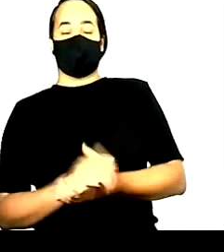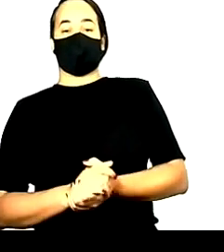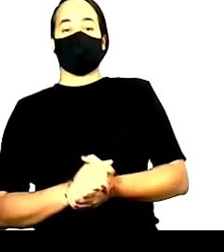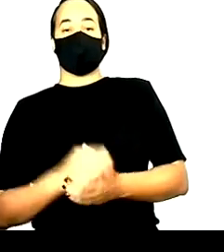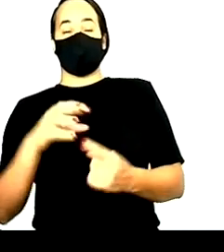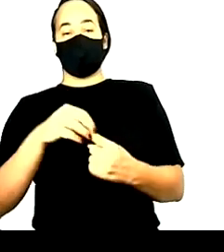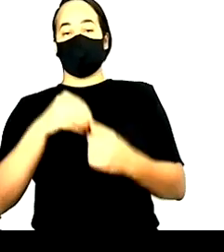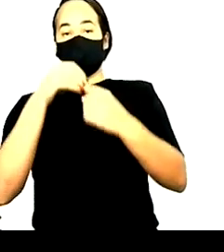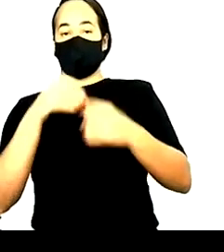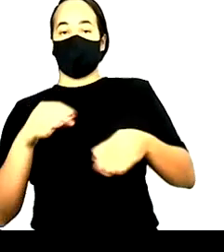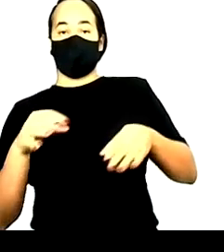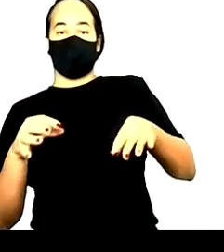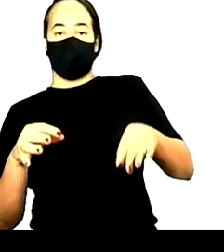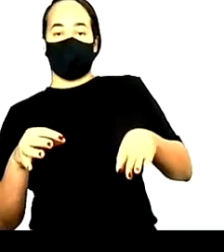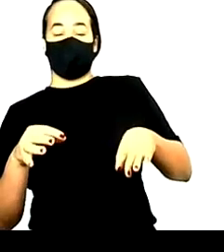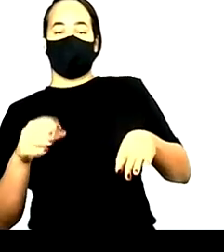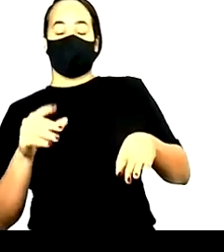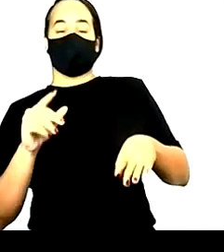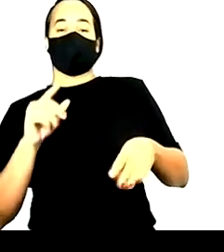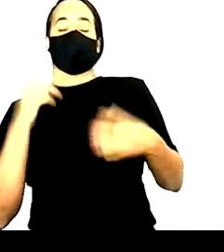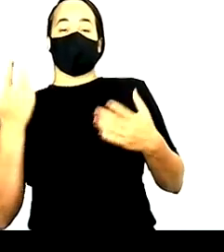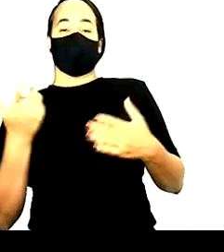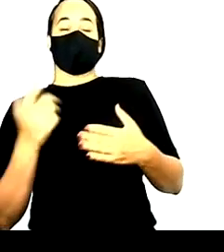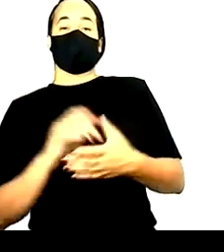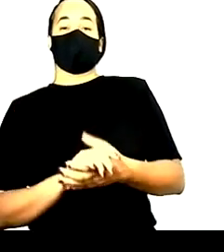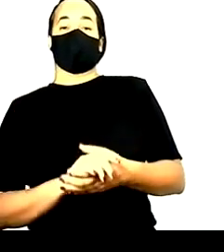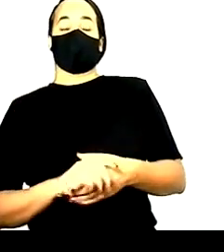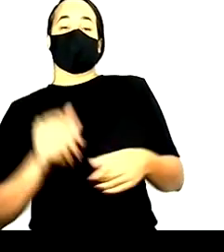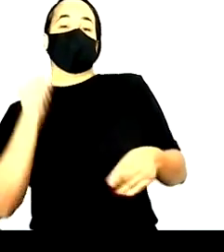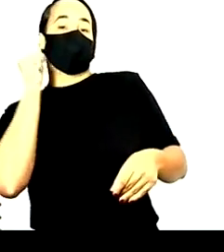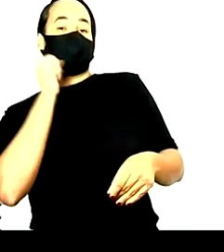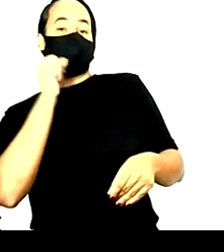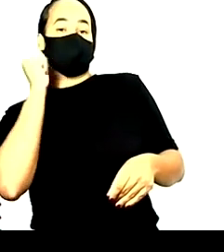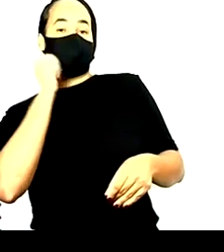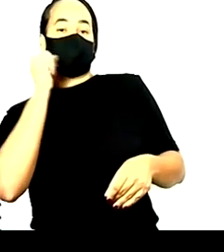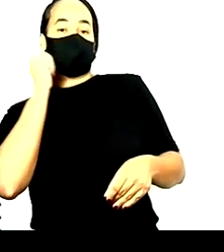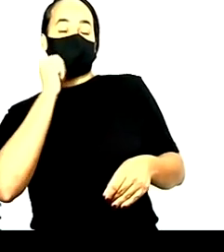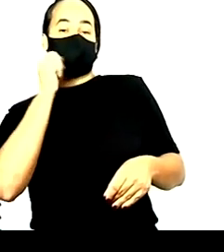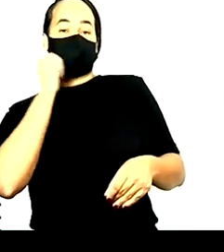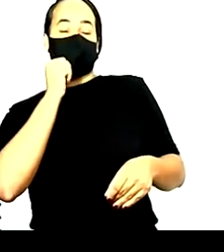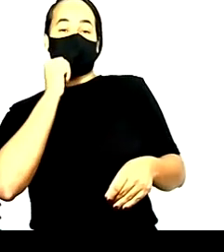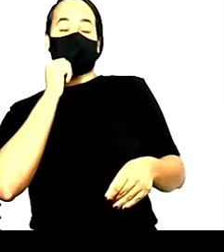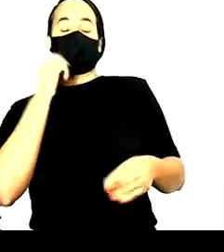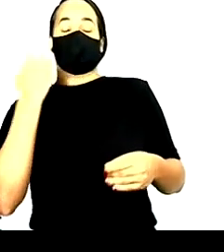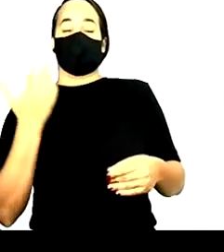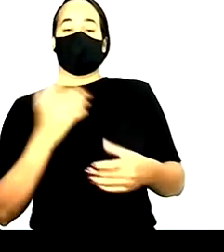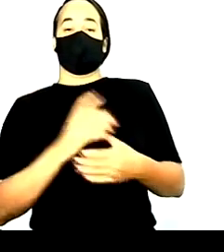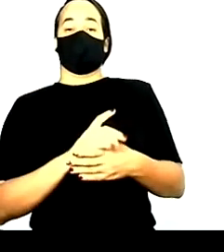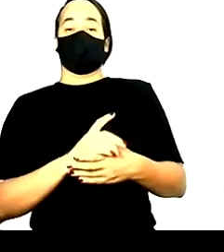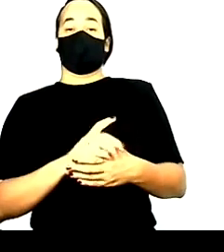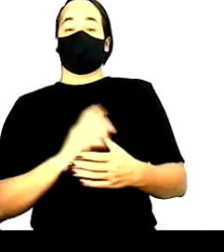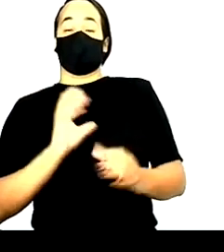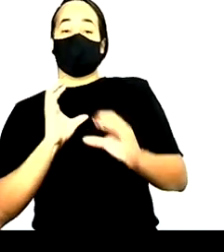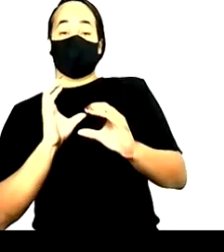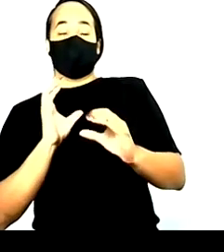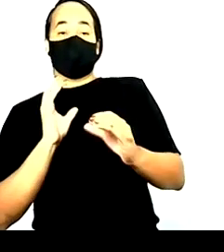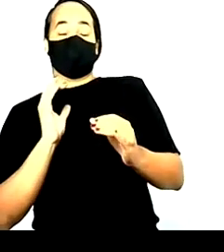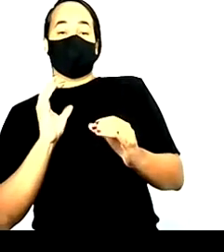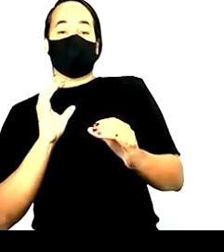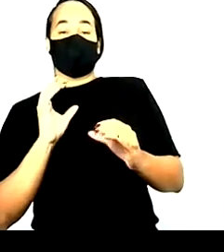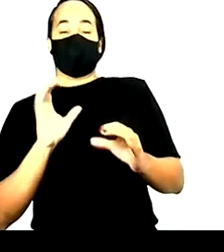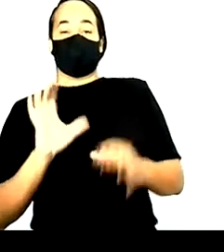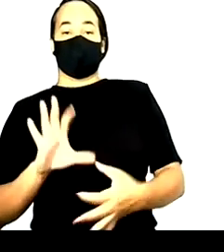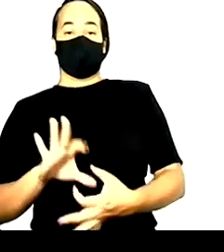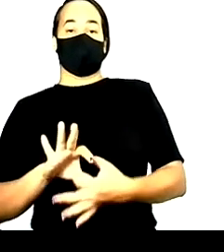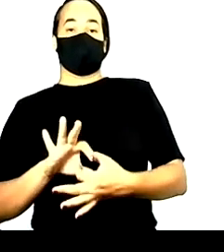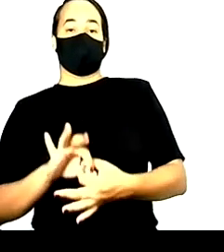sistema é a vagina. É o órgão sexual feminino que vai atuar como um canal, que vai fazer a comunicação do útero